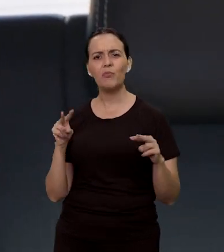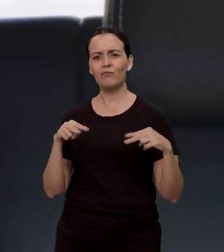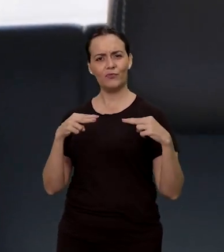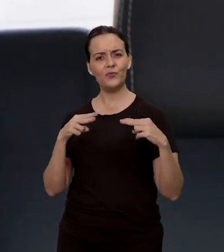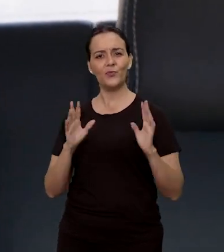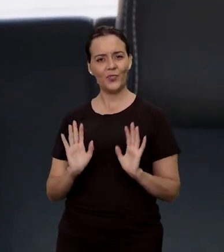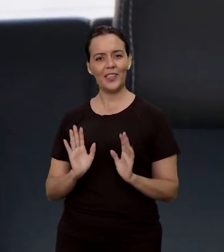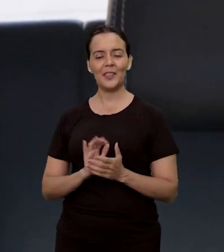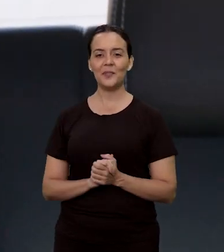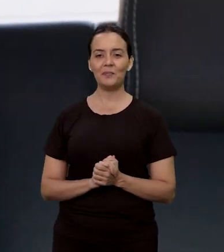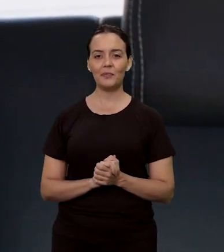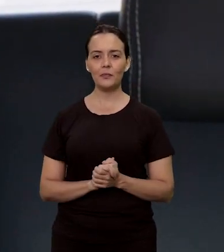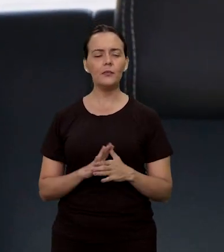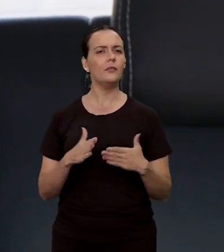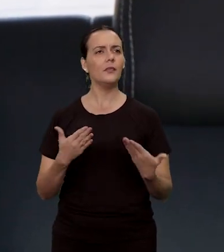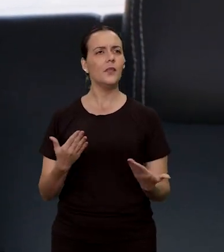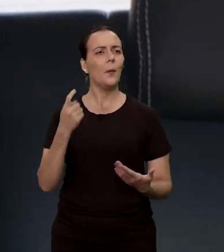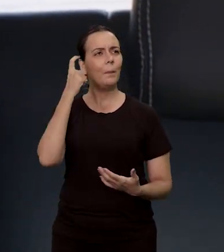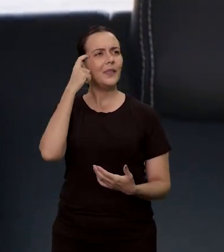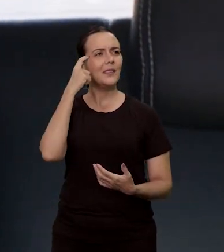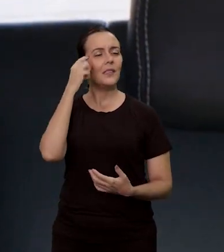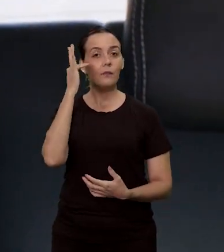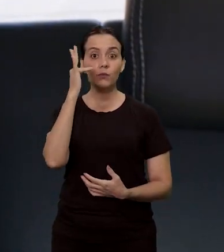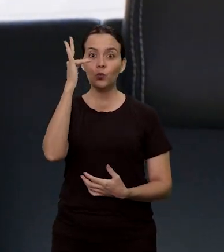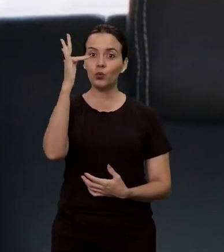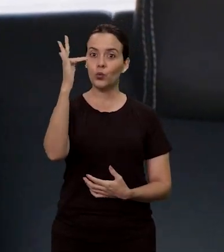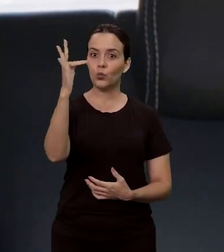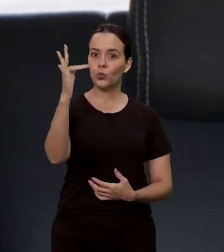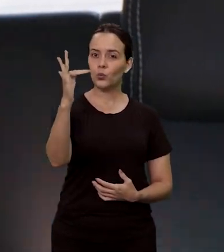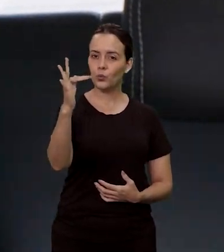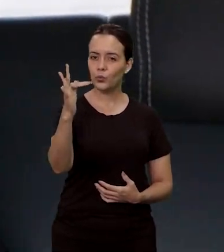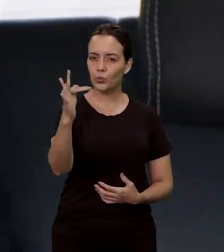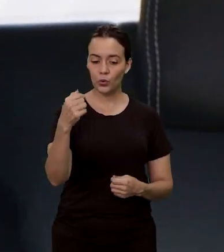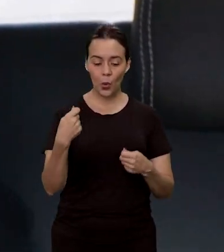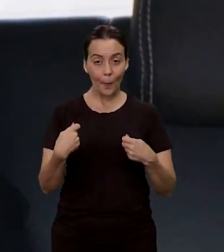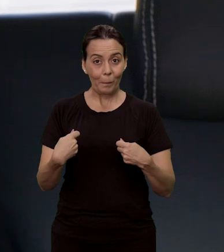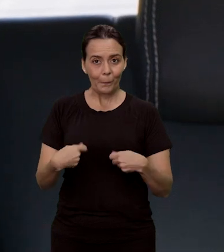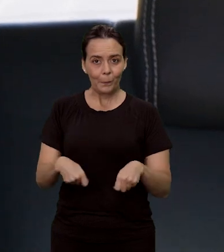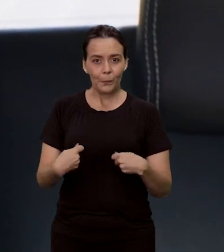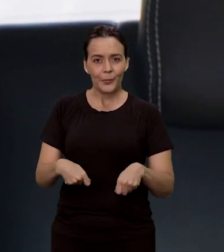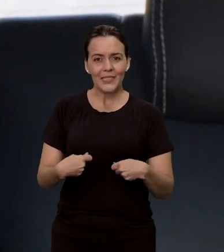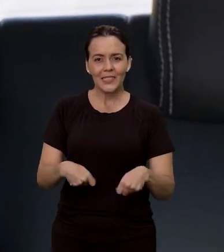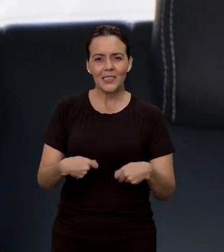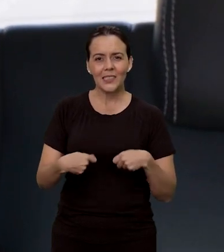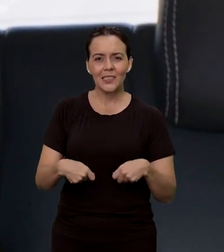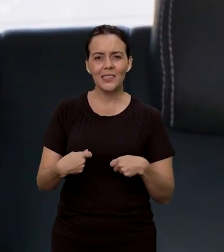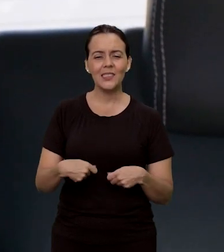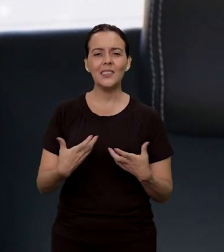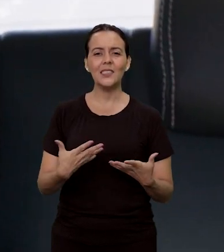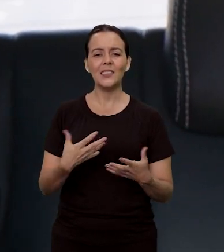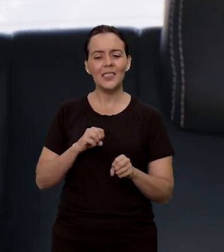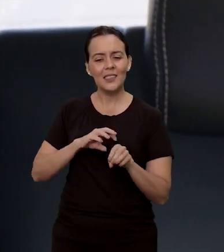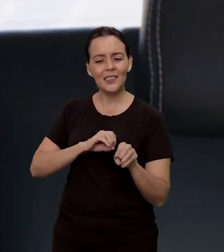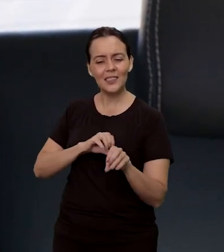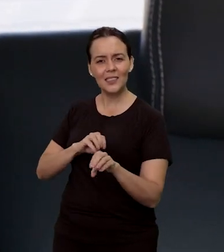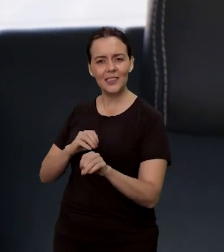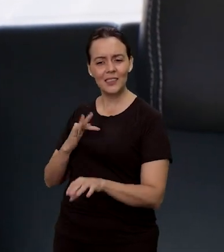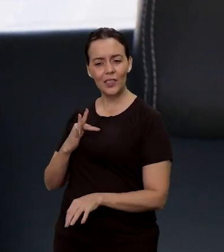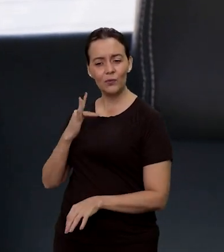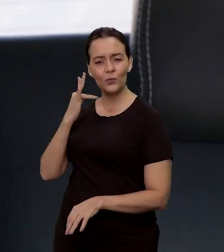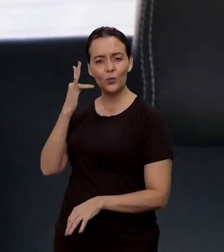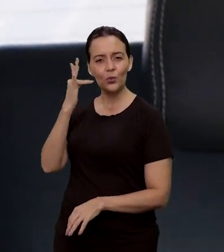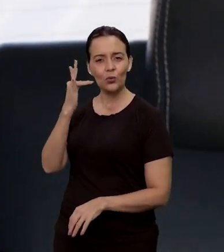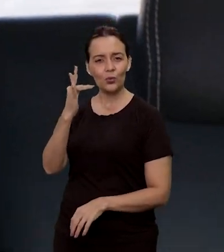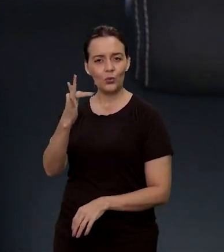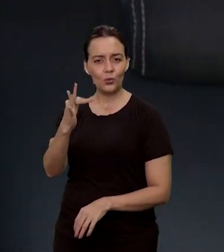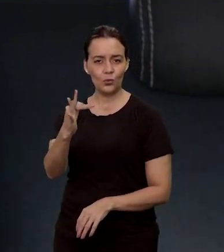visão, né, de futuro que tu traz muito forte, essa necessidade de alfabetizar para o futuro, né, a gente está sempre olhando